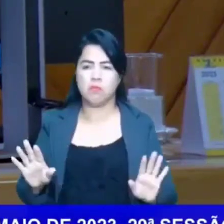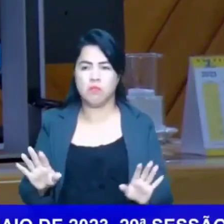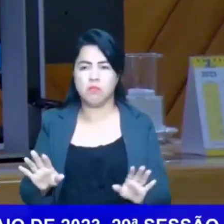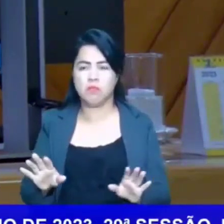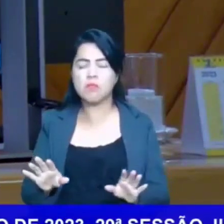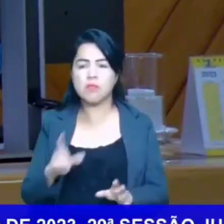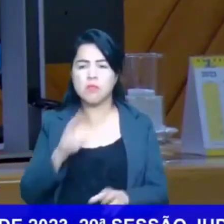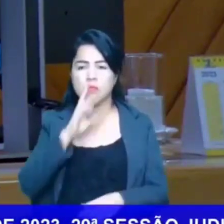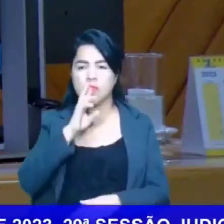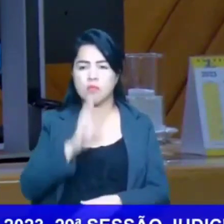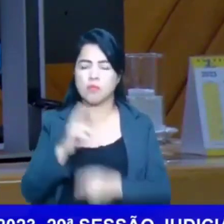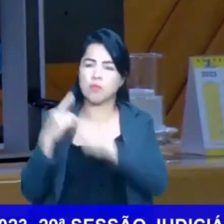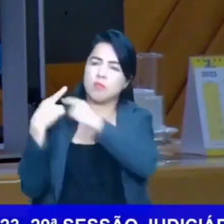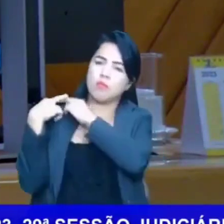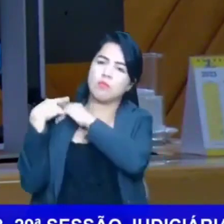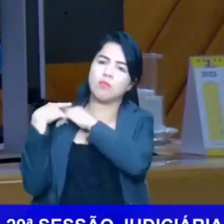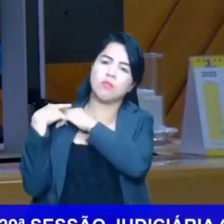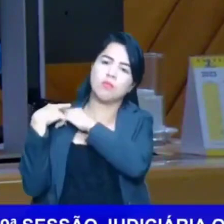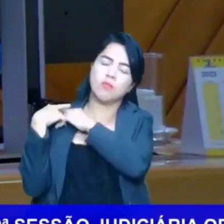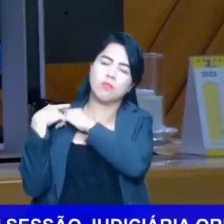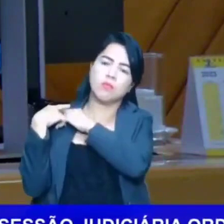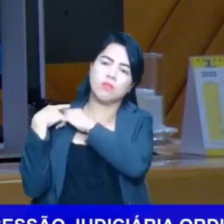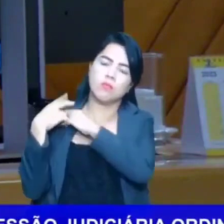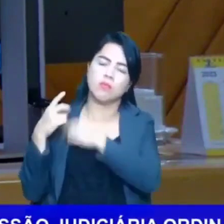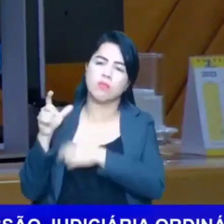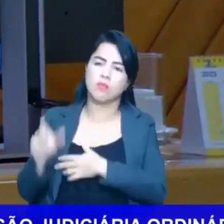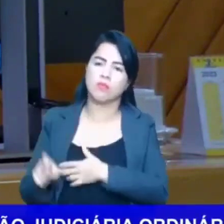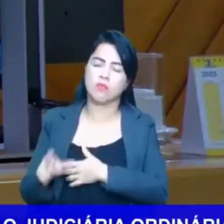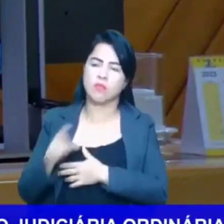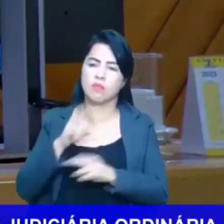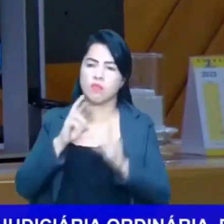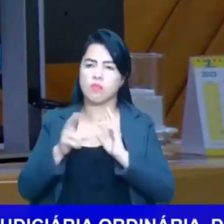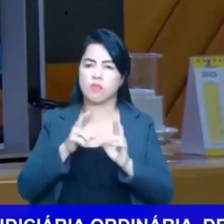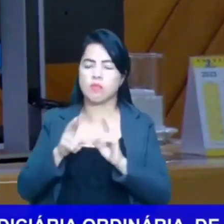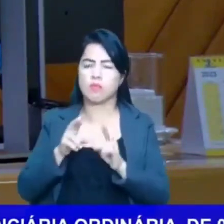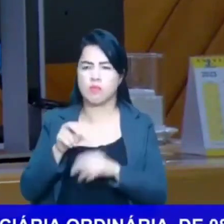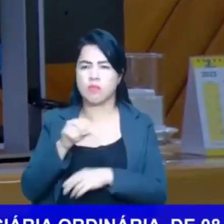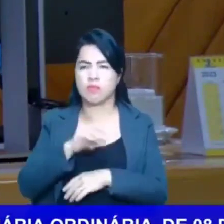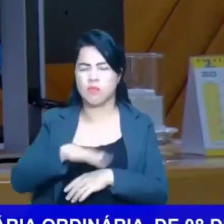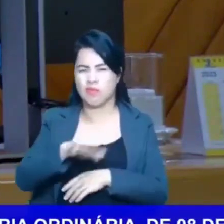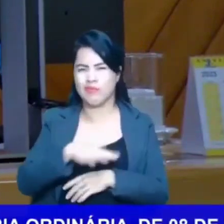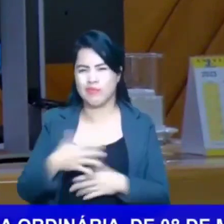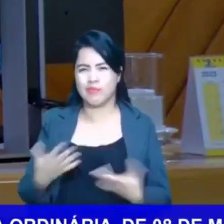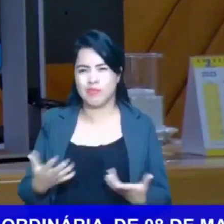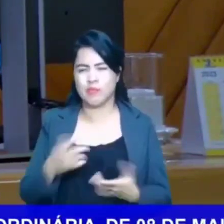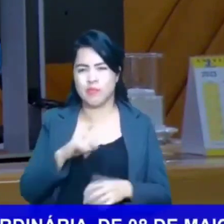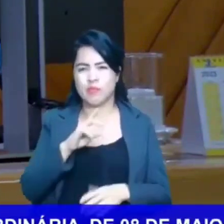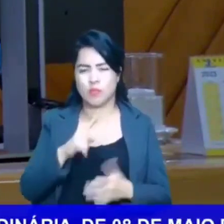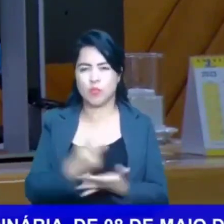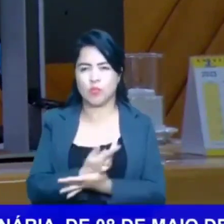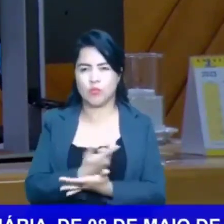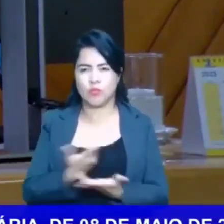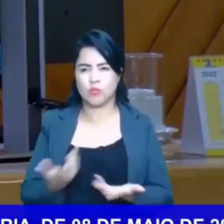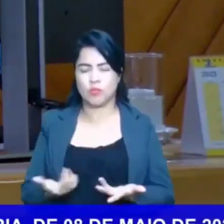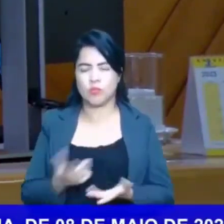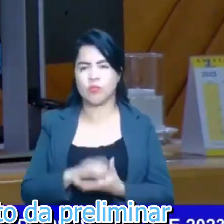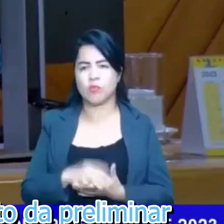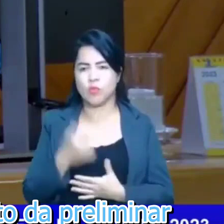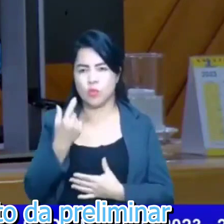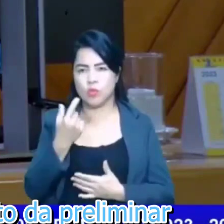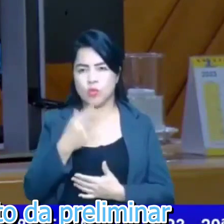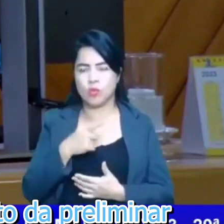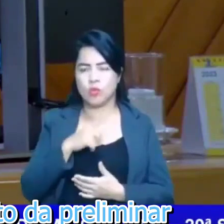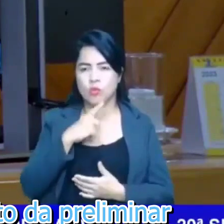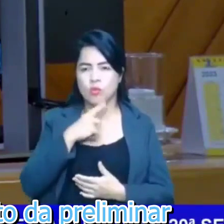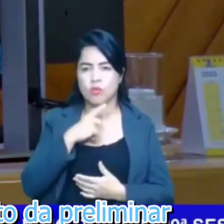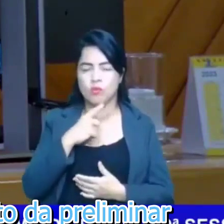possibilidade de responsabilização de pessoa jurídica em relação àqueles fatos. Então, uma das